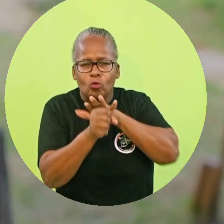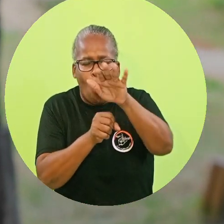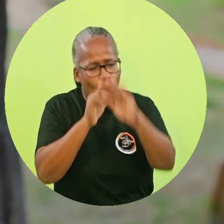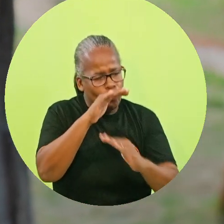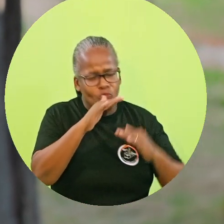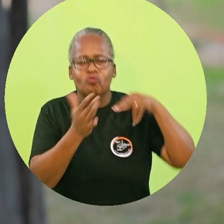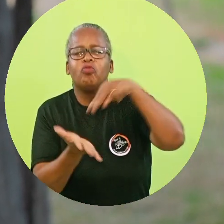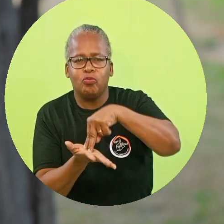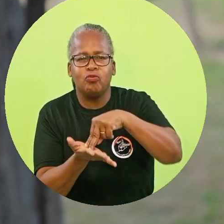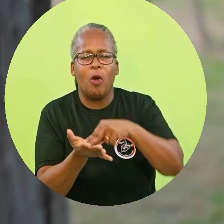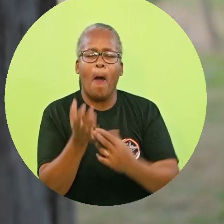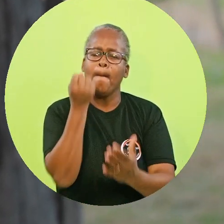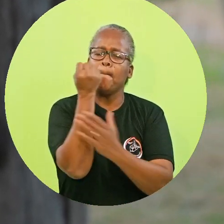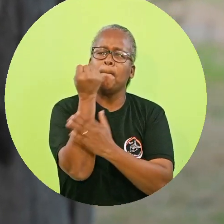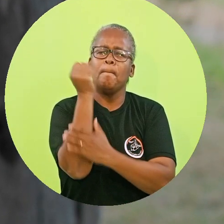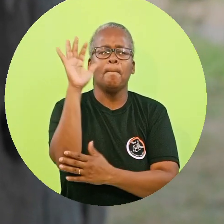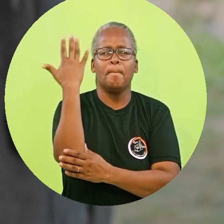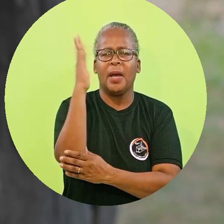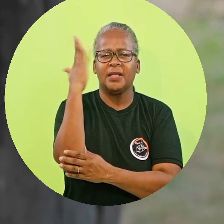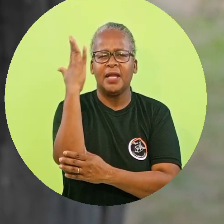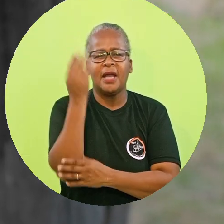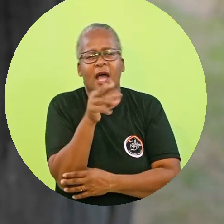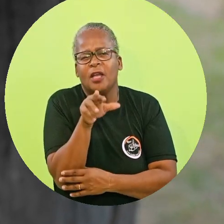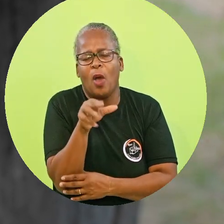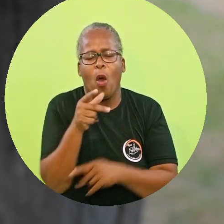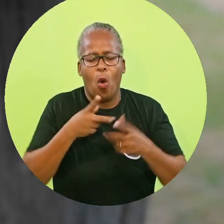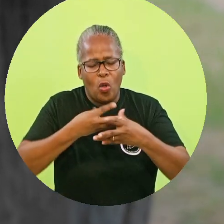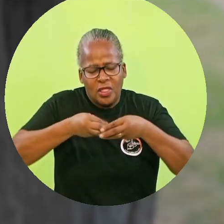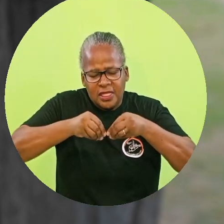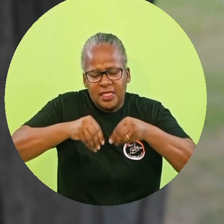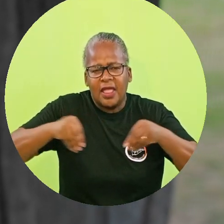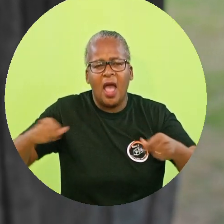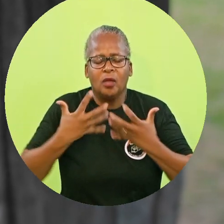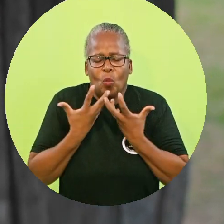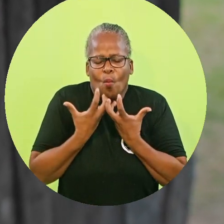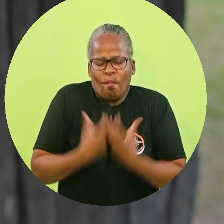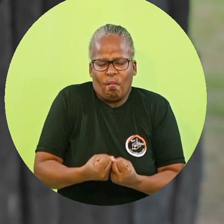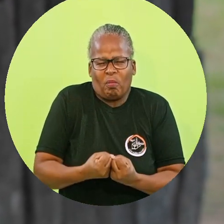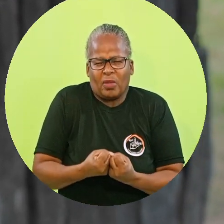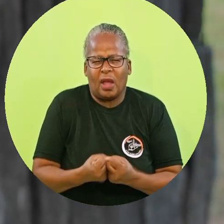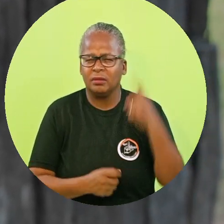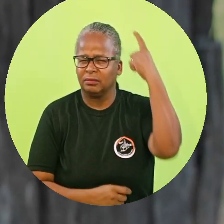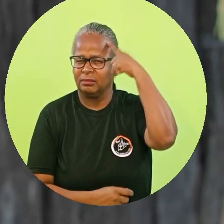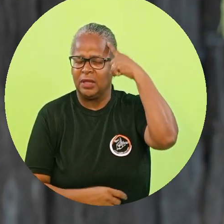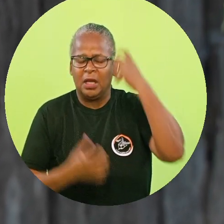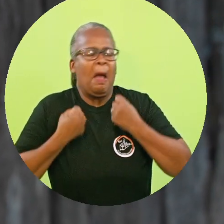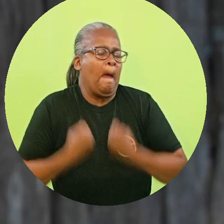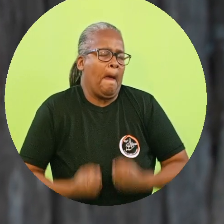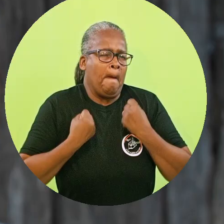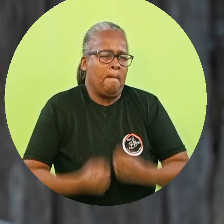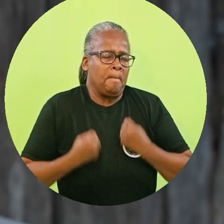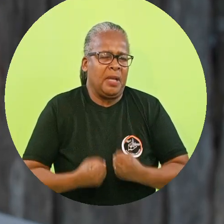O dormente, madeira fendida como terra ressecada, carrega em suas ranhuras a memória de um peso antigo,